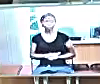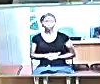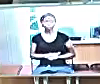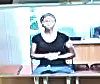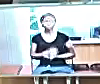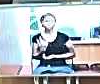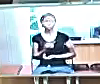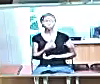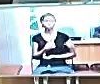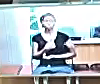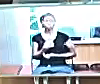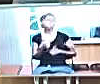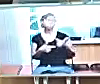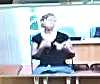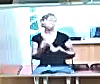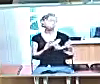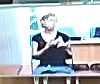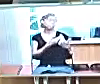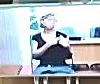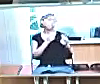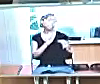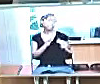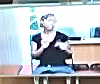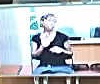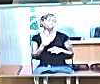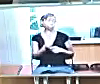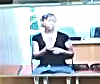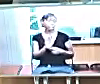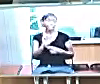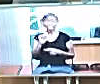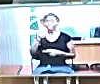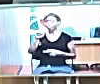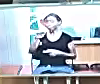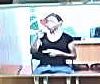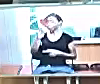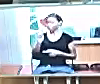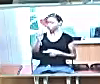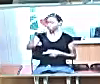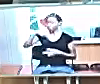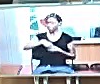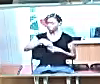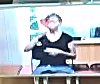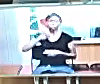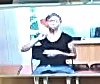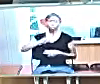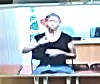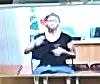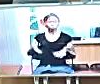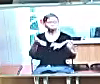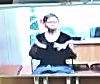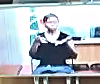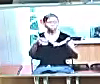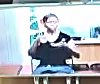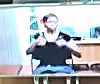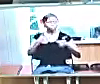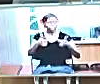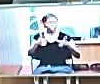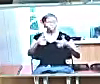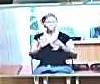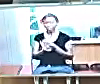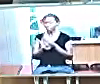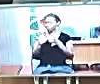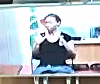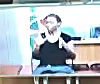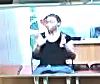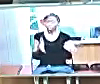a nossa missão é contribuir para que a sefaz do estado de minas gerais desenvolvi uma formação integral libertadora de adolescentes jovens